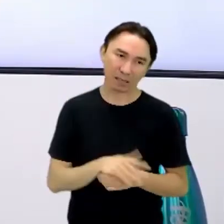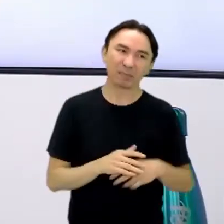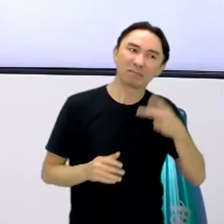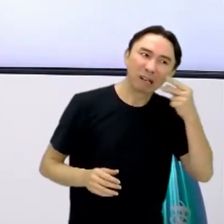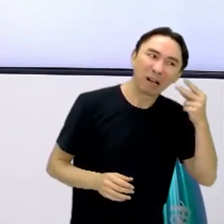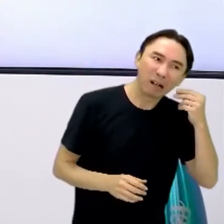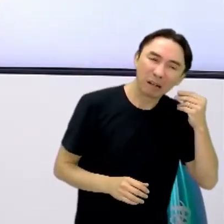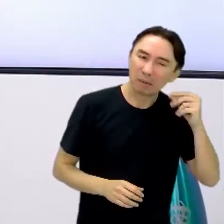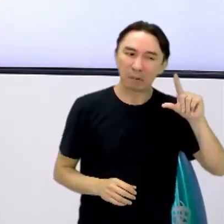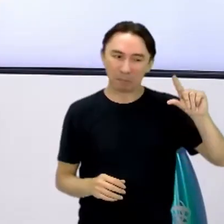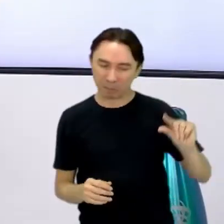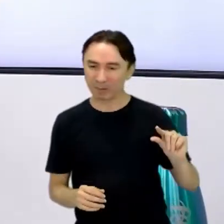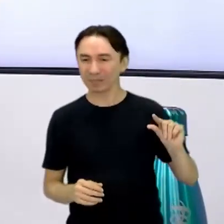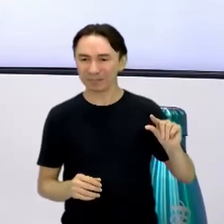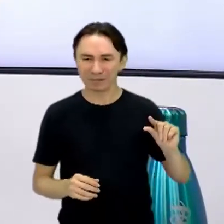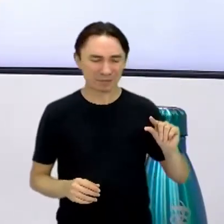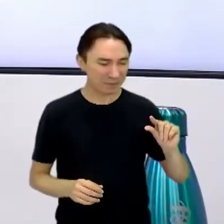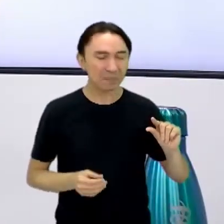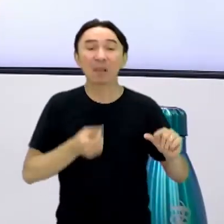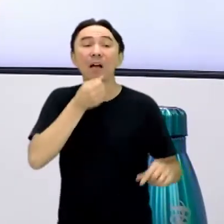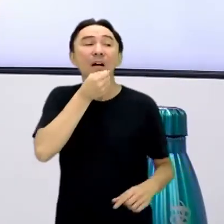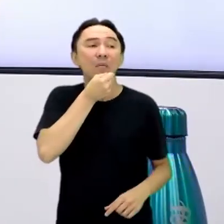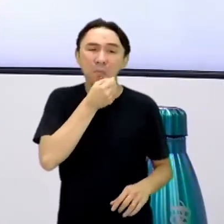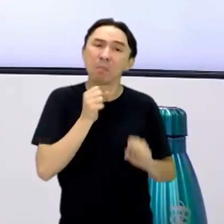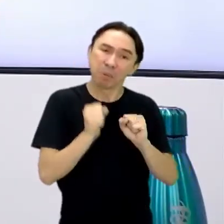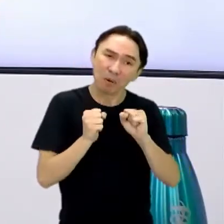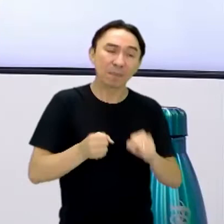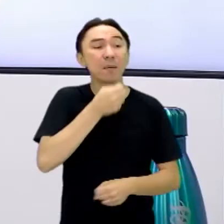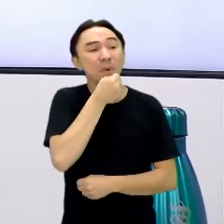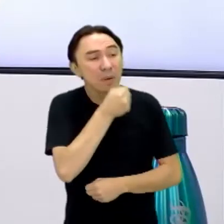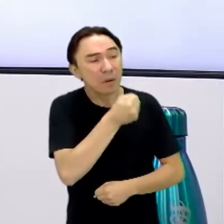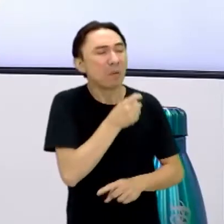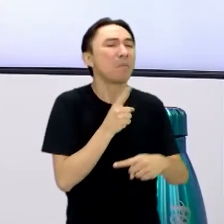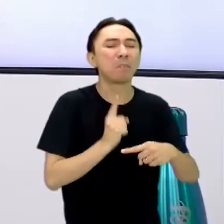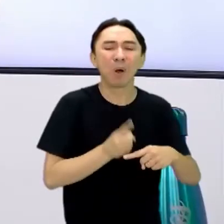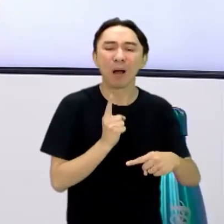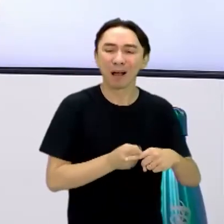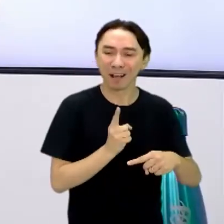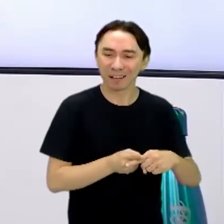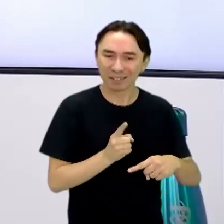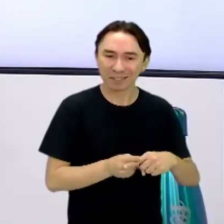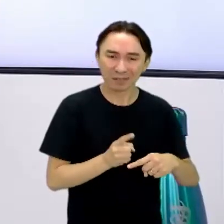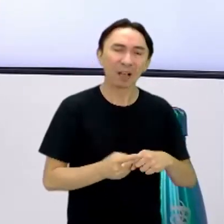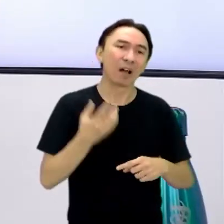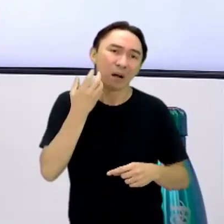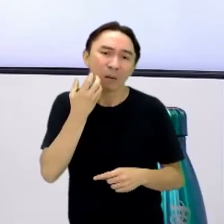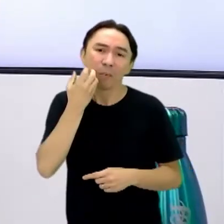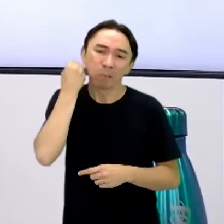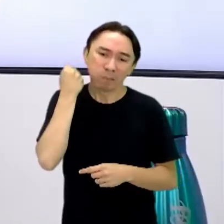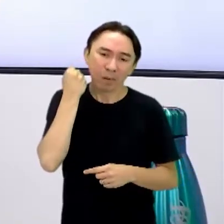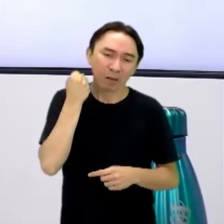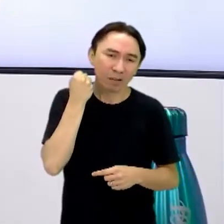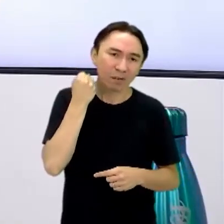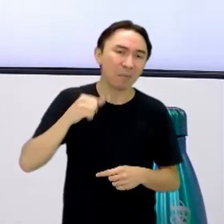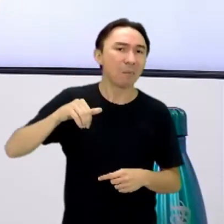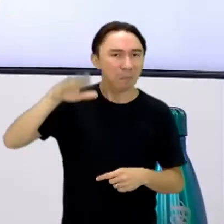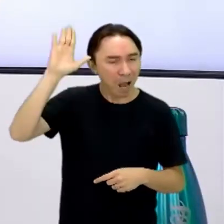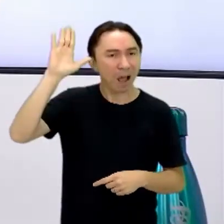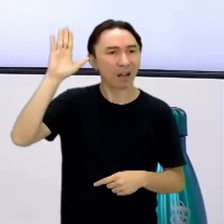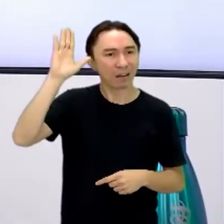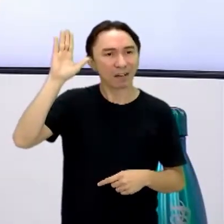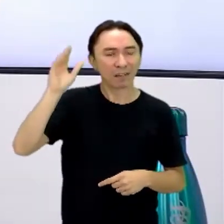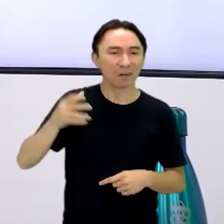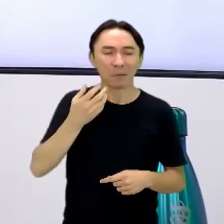reportagem pensando o porquê disso, né? Por que será que cachorros são mais adotados do que gatos? Então, para